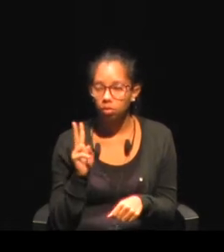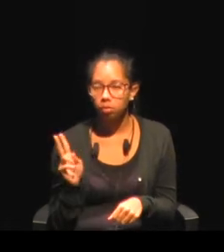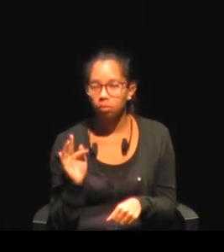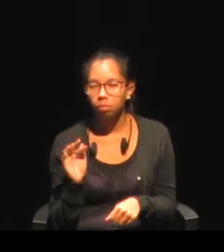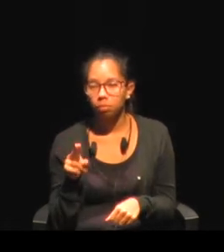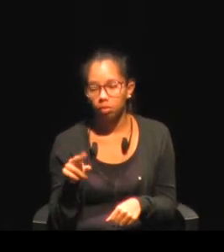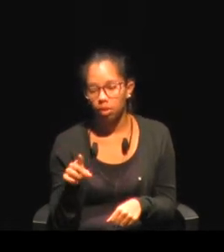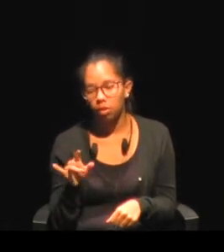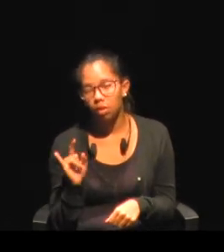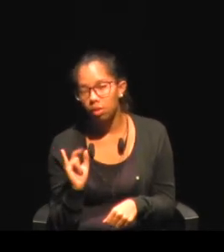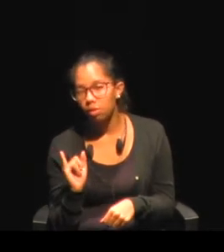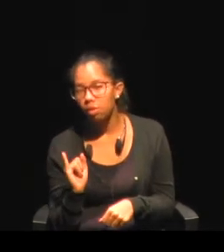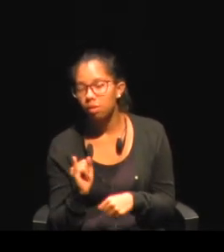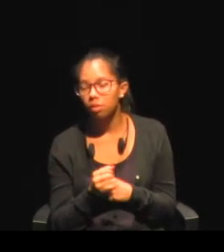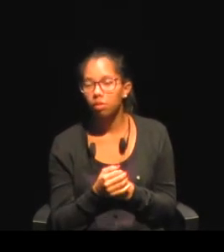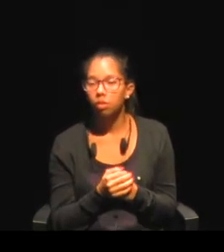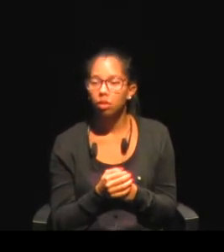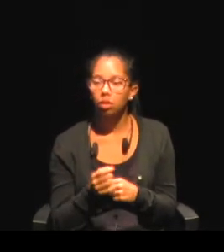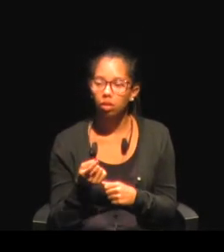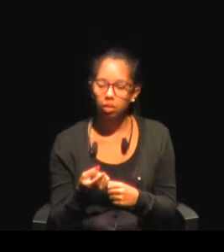ele se funde e estabiliza